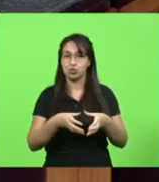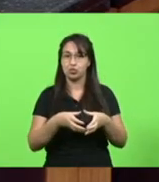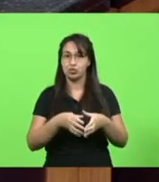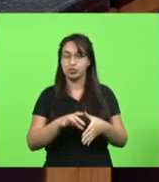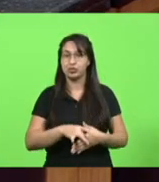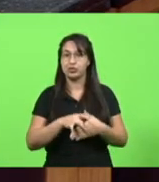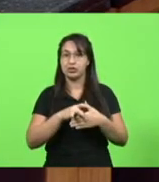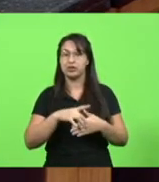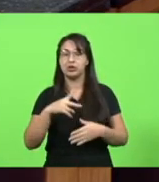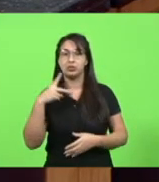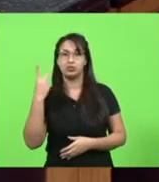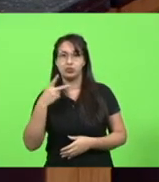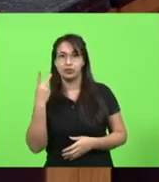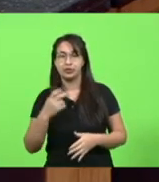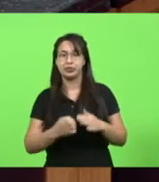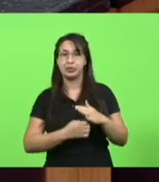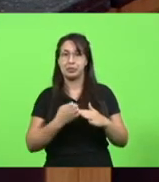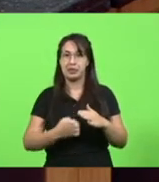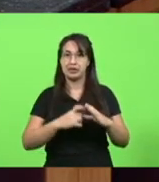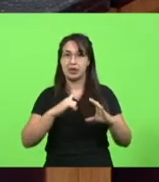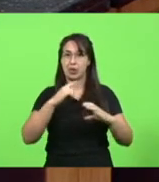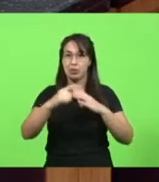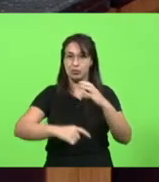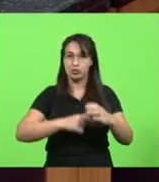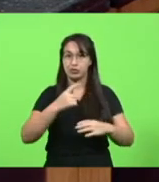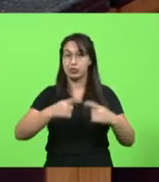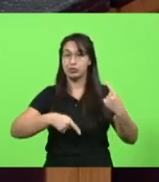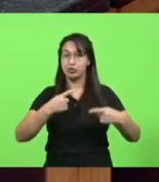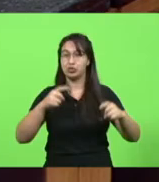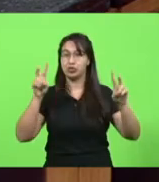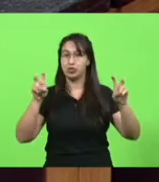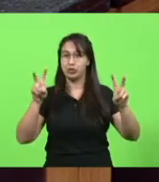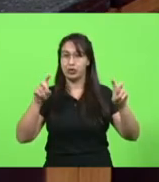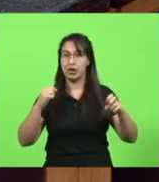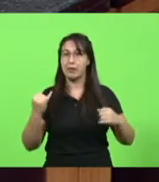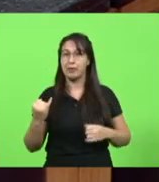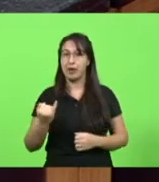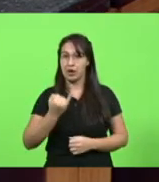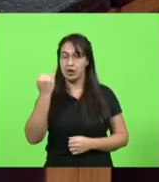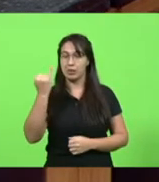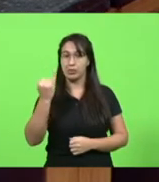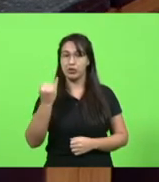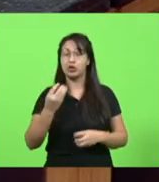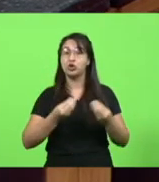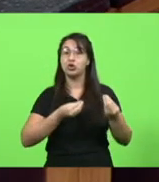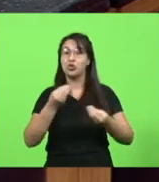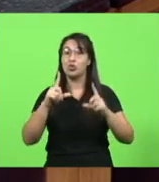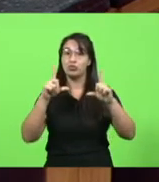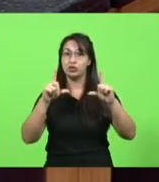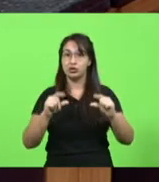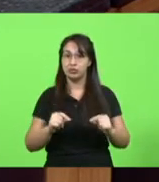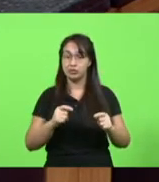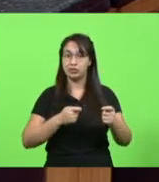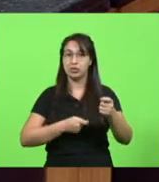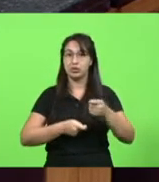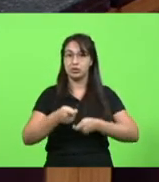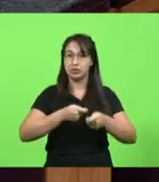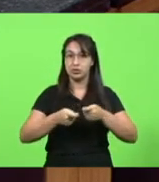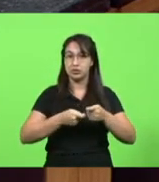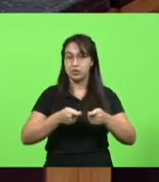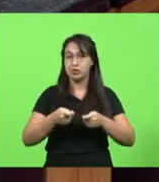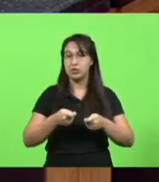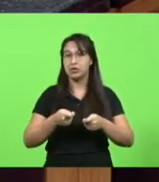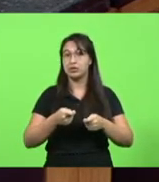empresariais mundiais discutiu uma pauta muito semelhante com a nossa, como aliviar o crescimento econômico, o